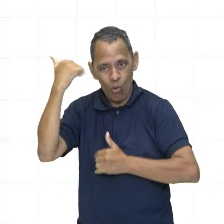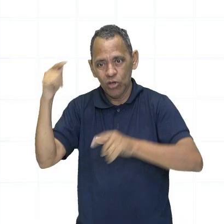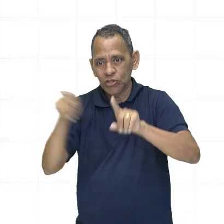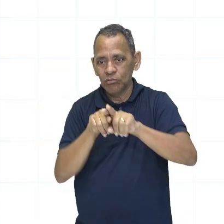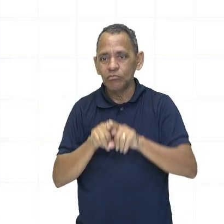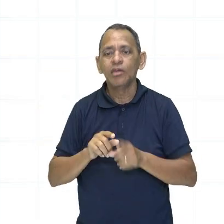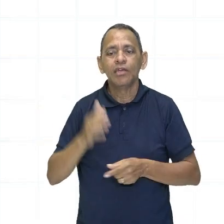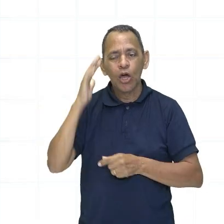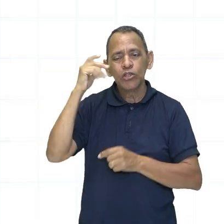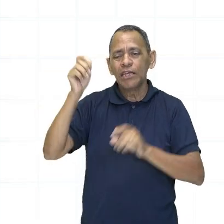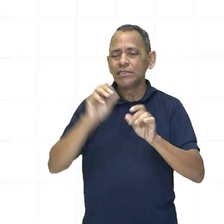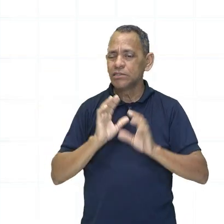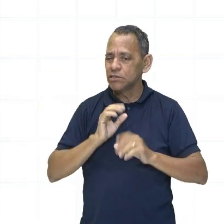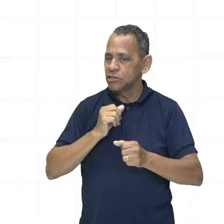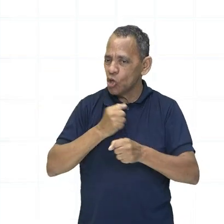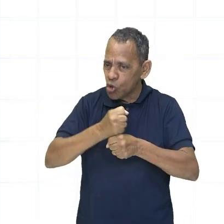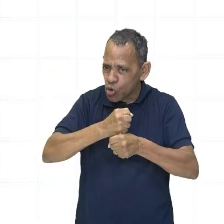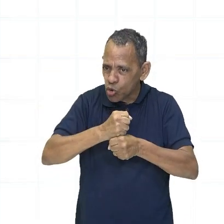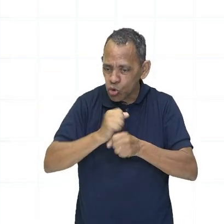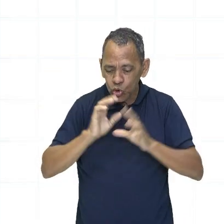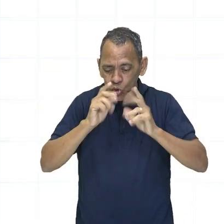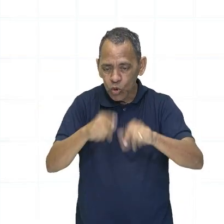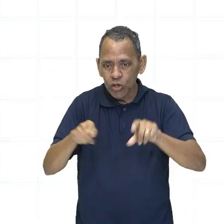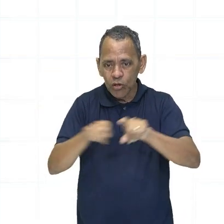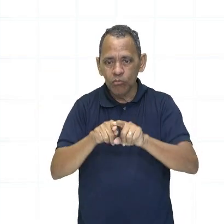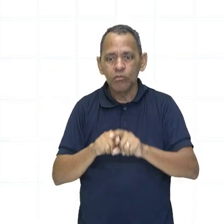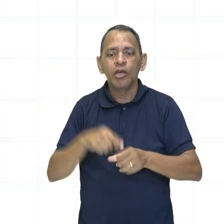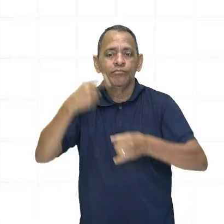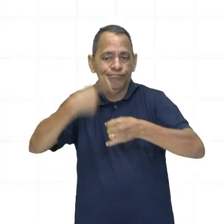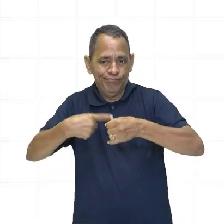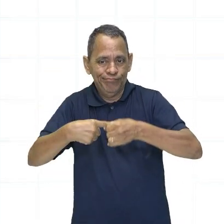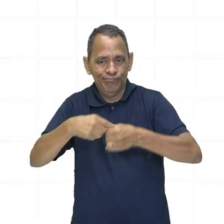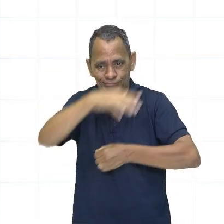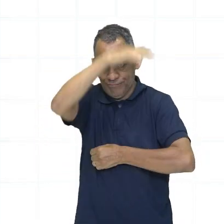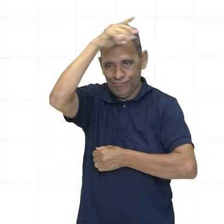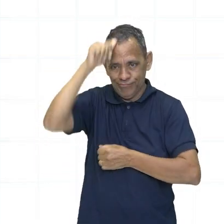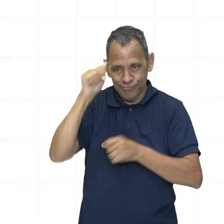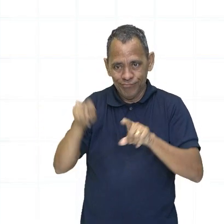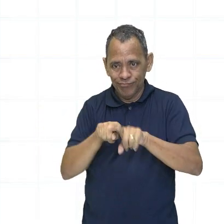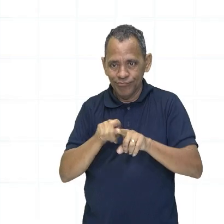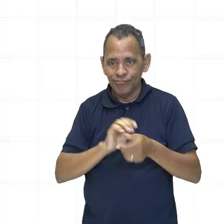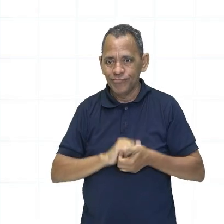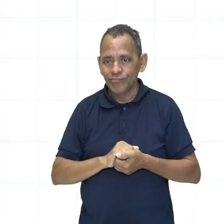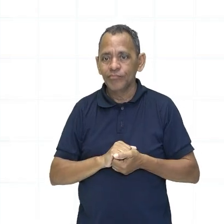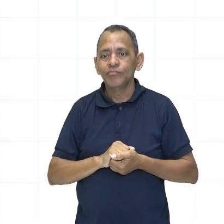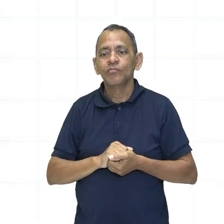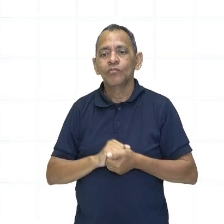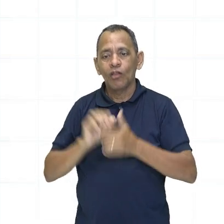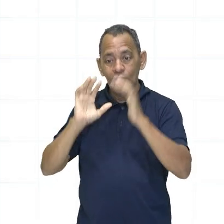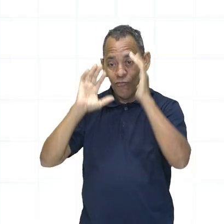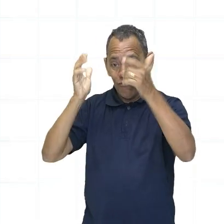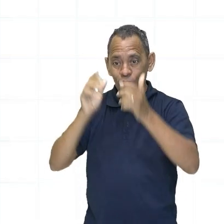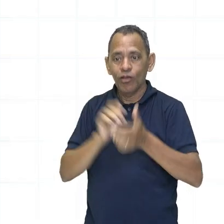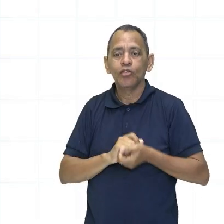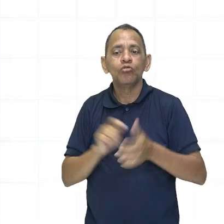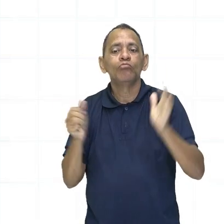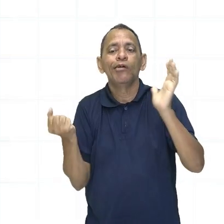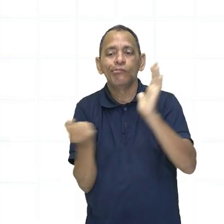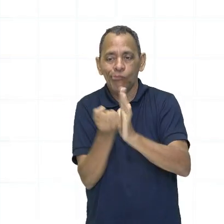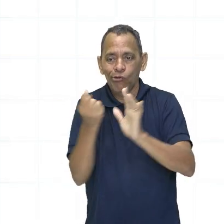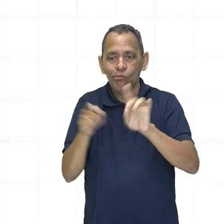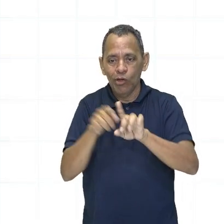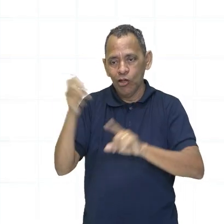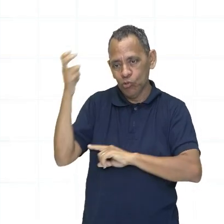anos no município, no interior do estado do Amazonas. O festival é reconhecido como Patrimônio Cultural do